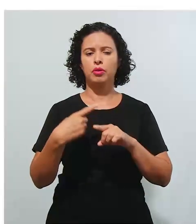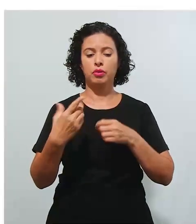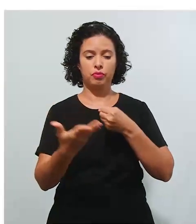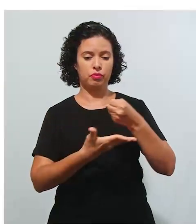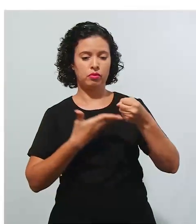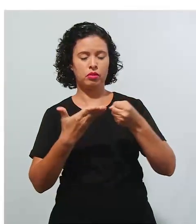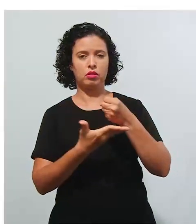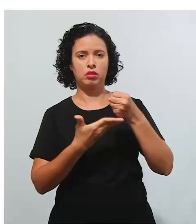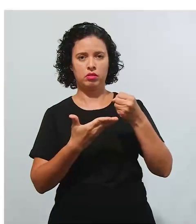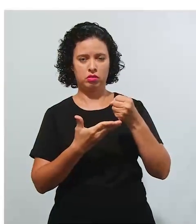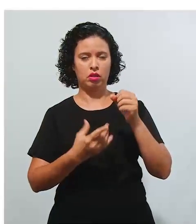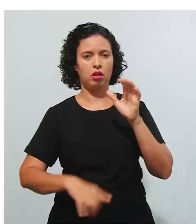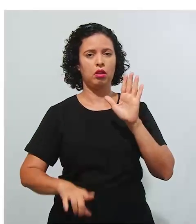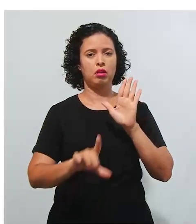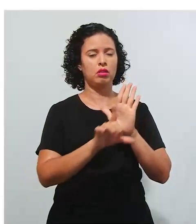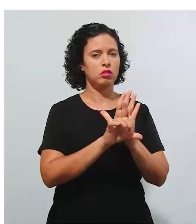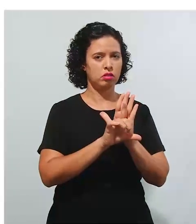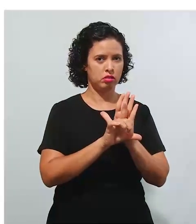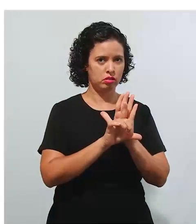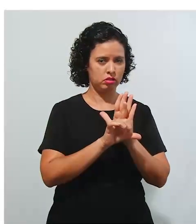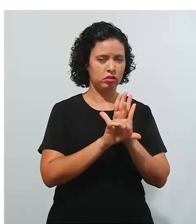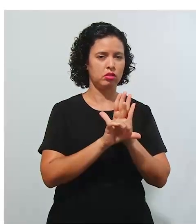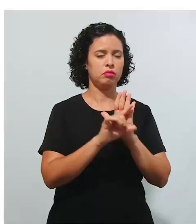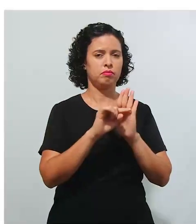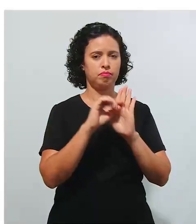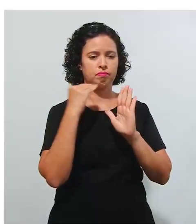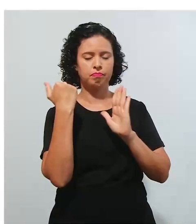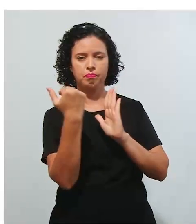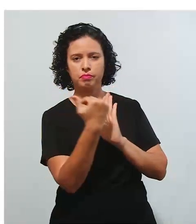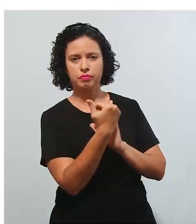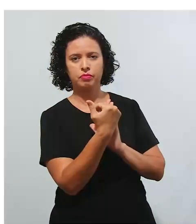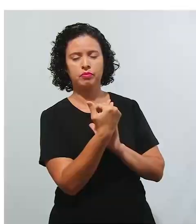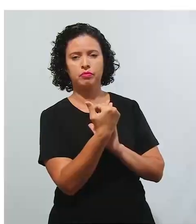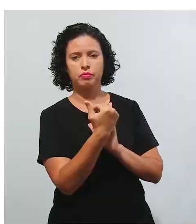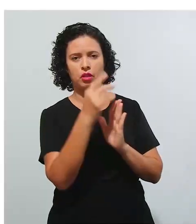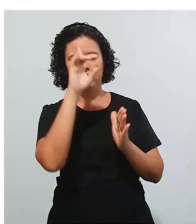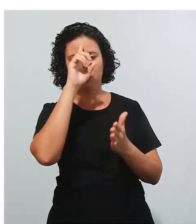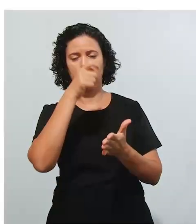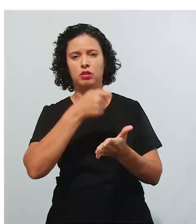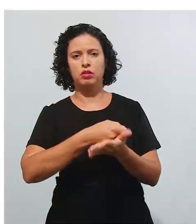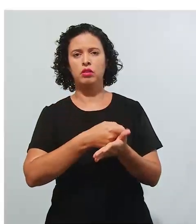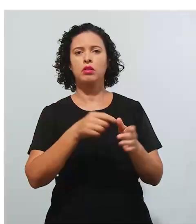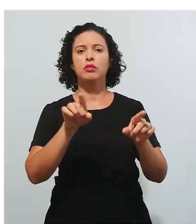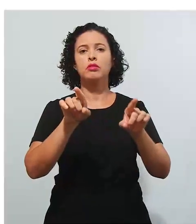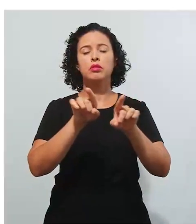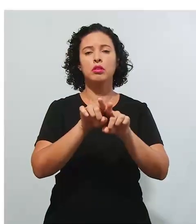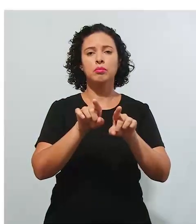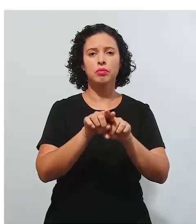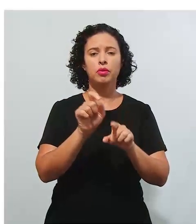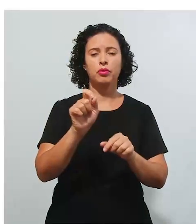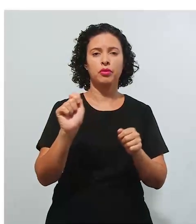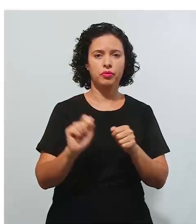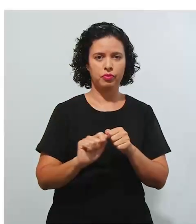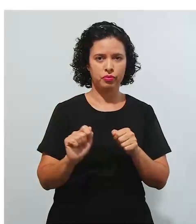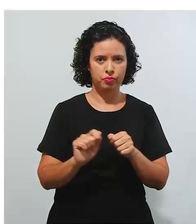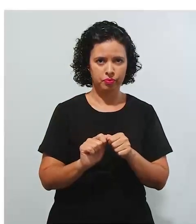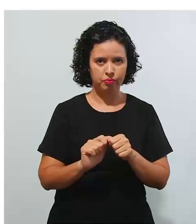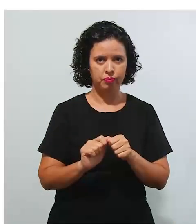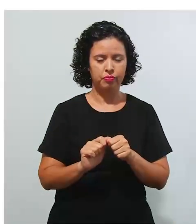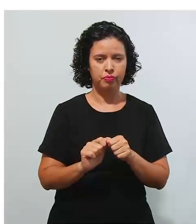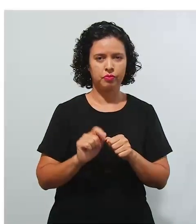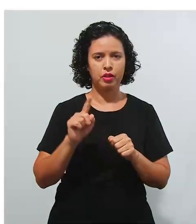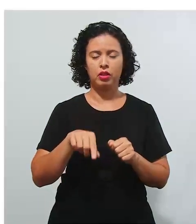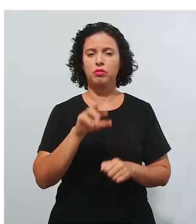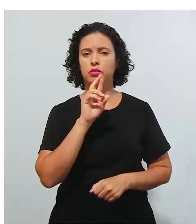sua legitimidade não somente na legalidade de suas decisões, mas também no que fazem, ou seja,